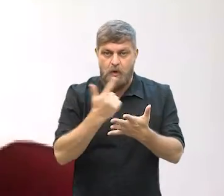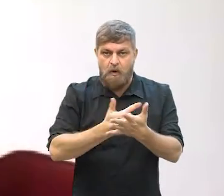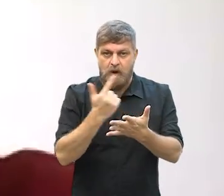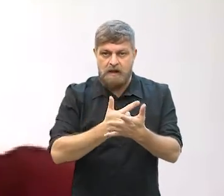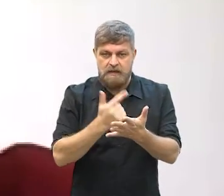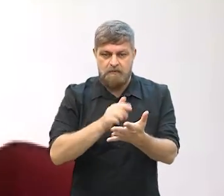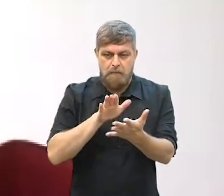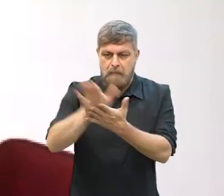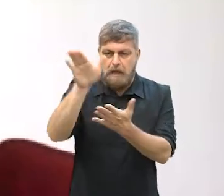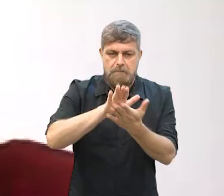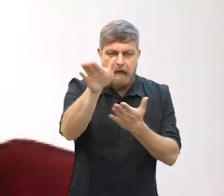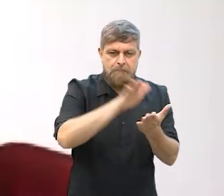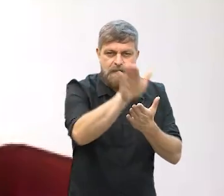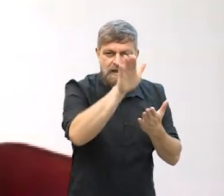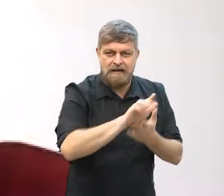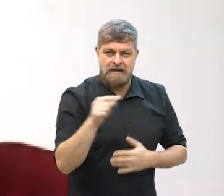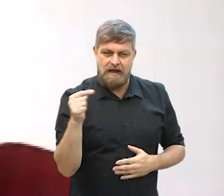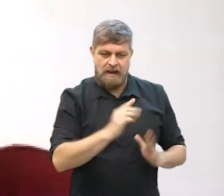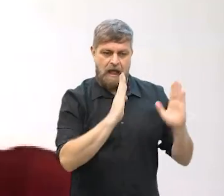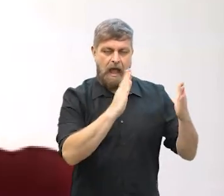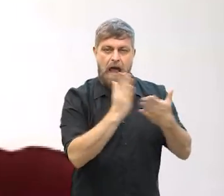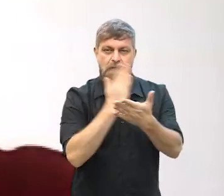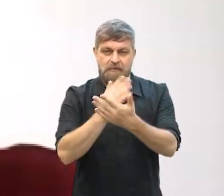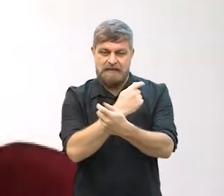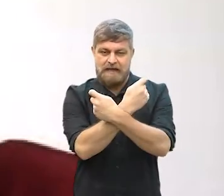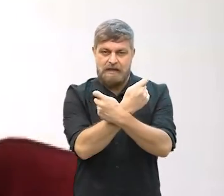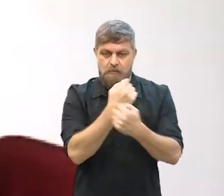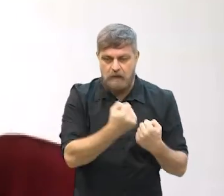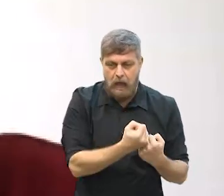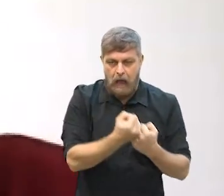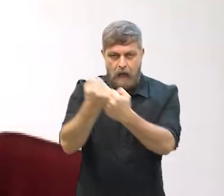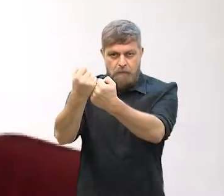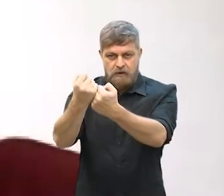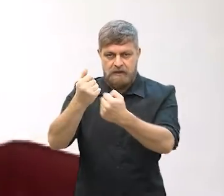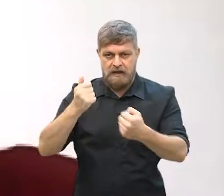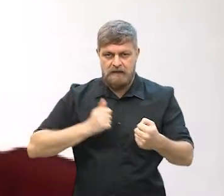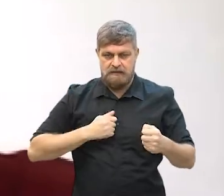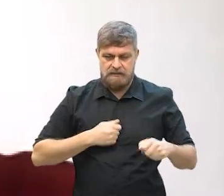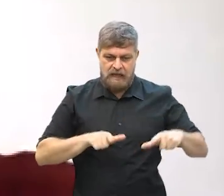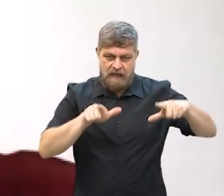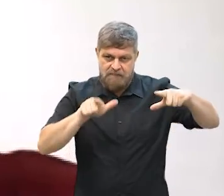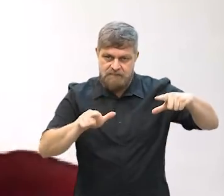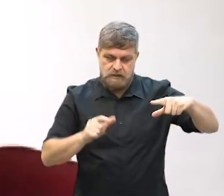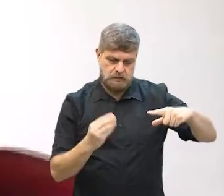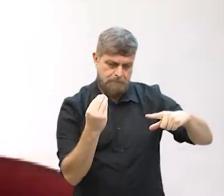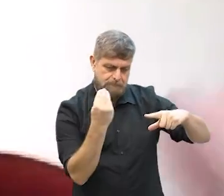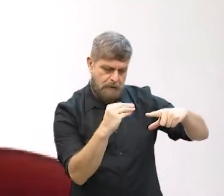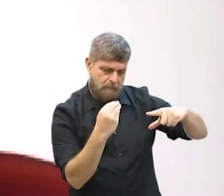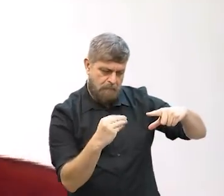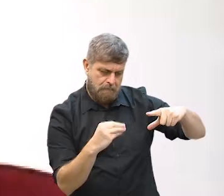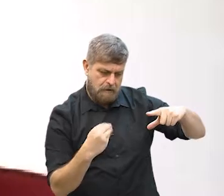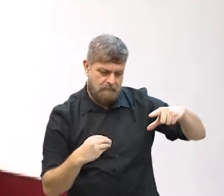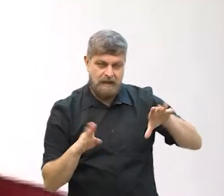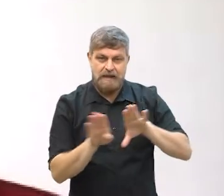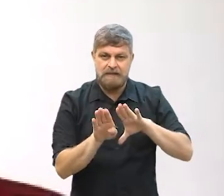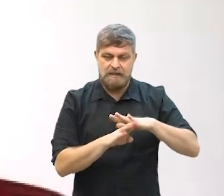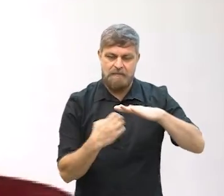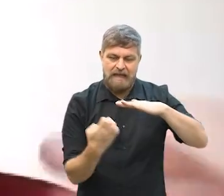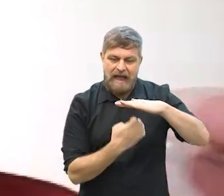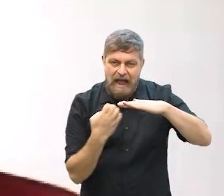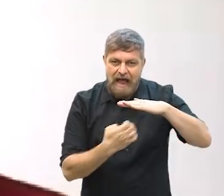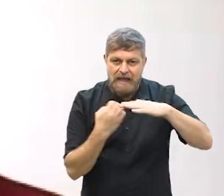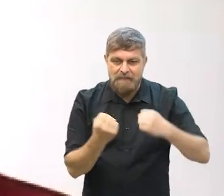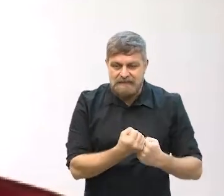livros, né? Tivemos o apoio aí da Biblioteca da PUC para a elaboração de fichas catalográficas, por exemplo. Tivemos o apoio da editora